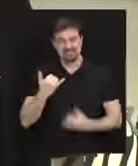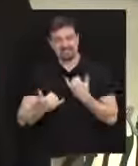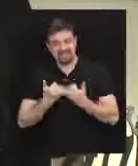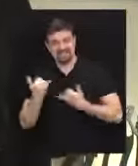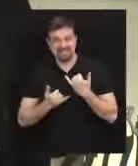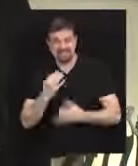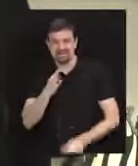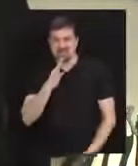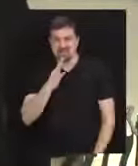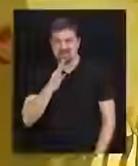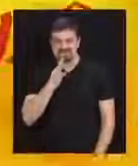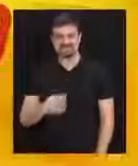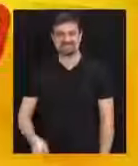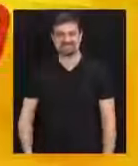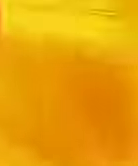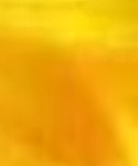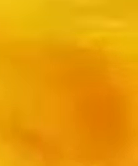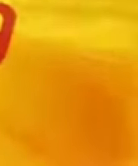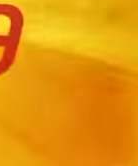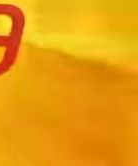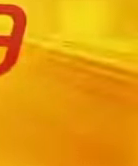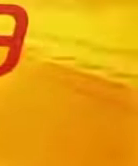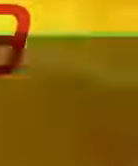divertir e conhecer esse mundo Michael Jackson.